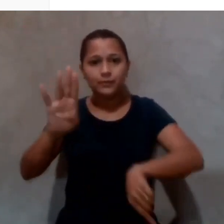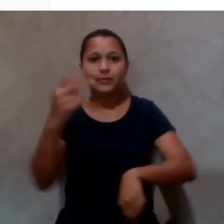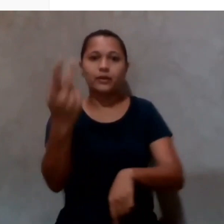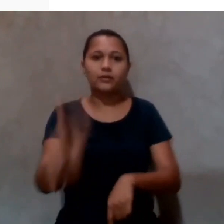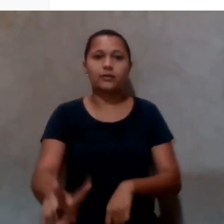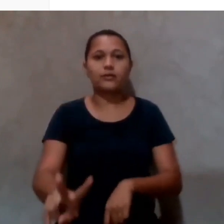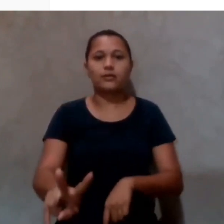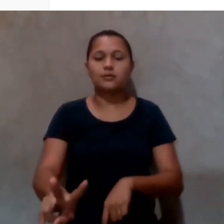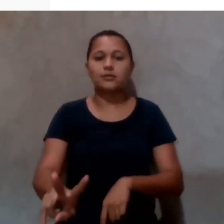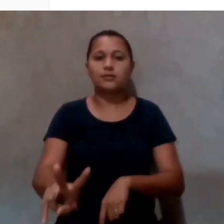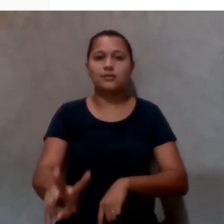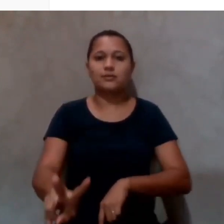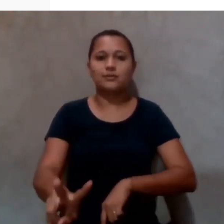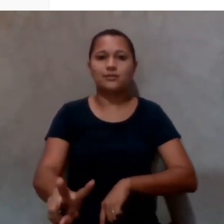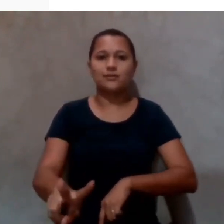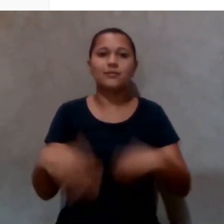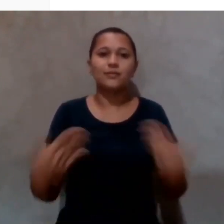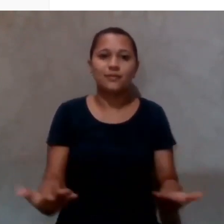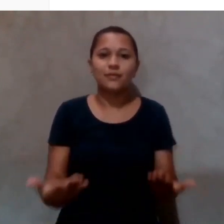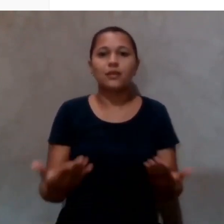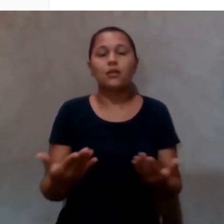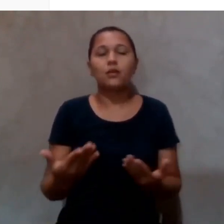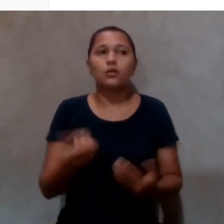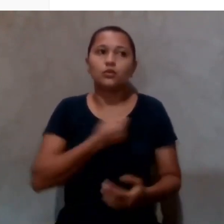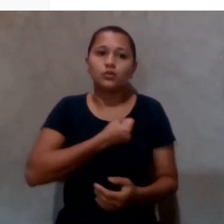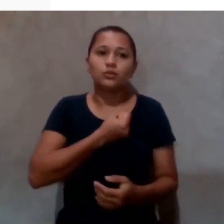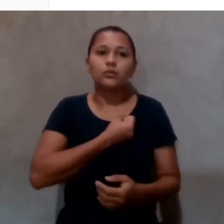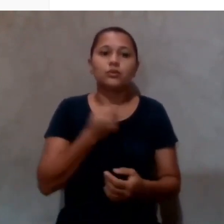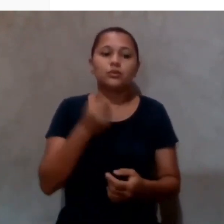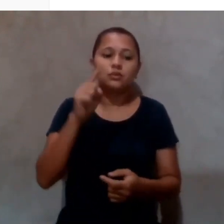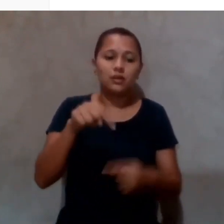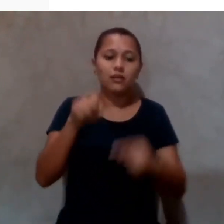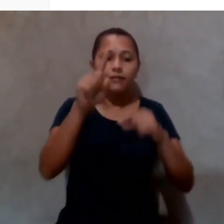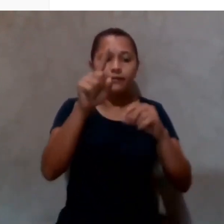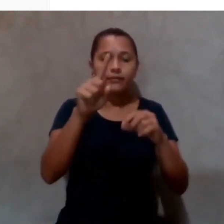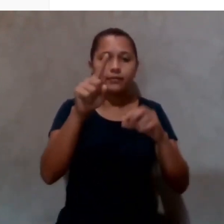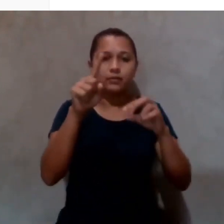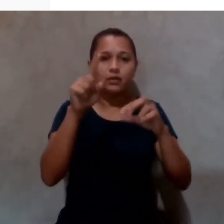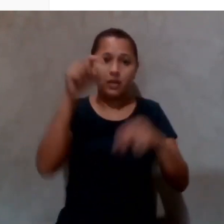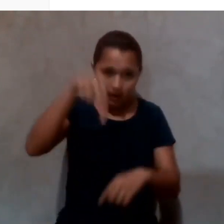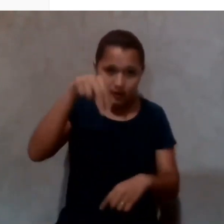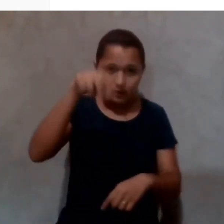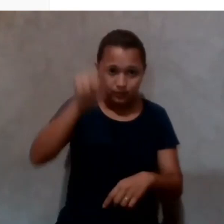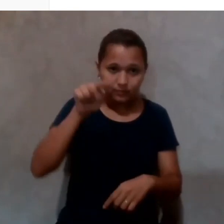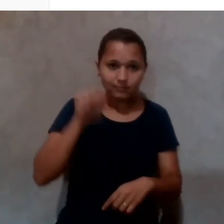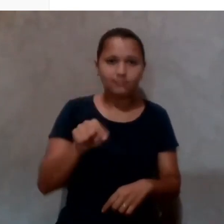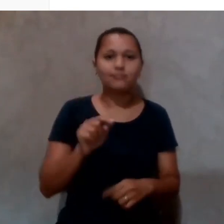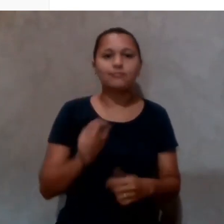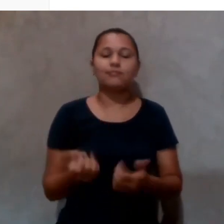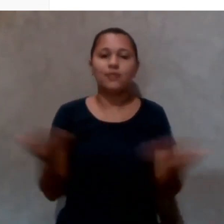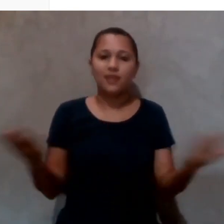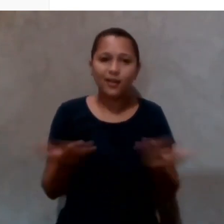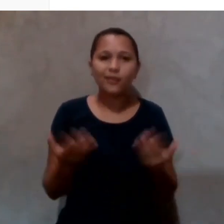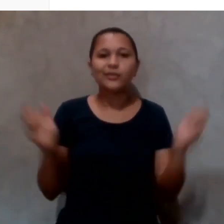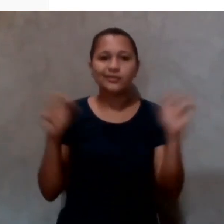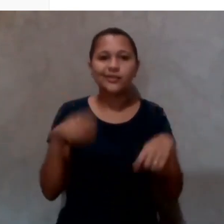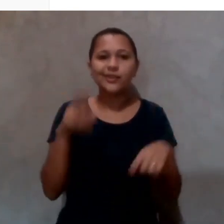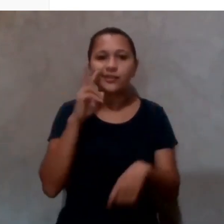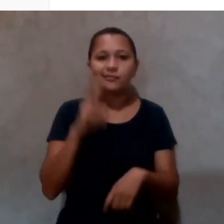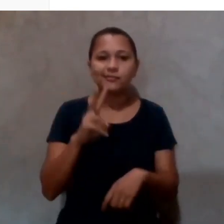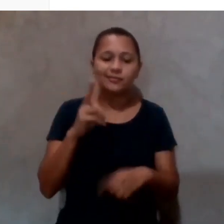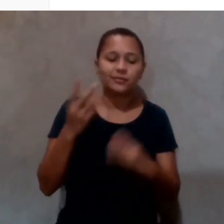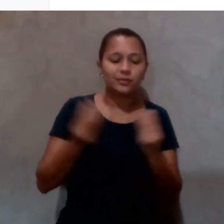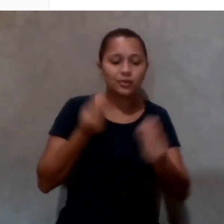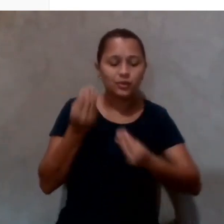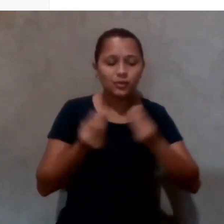temos condições de calcular a quantidade de elementos do nosso evento. Dentro do meu espaço amostral, eu posso ter